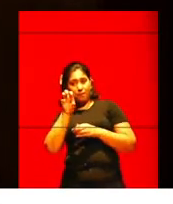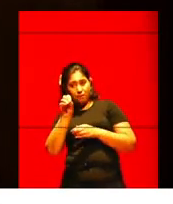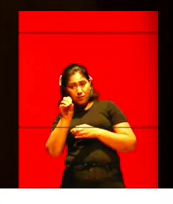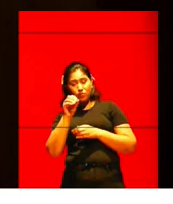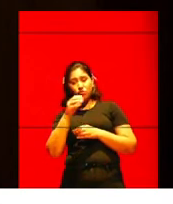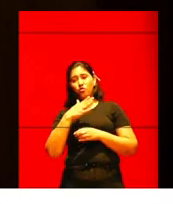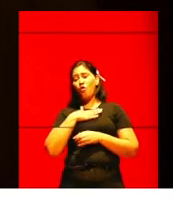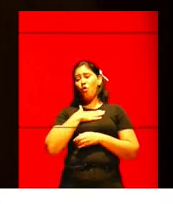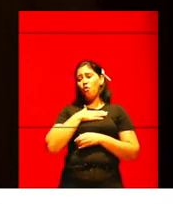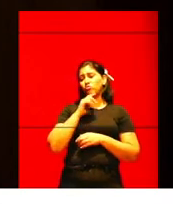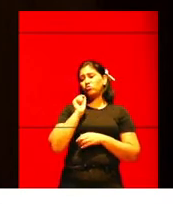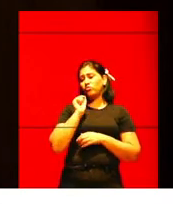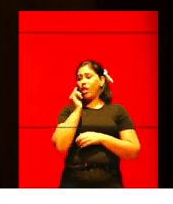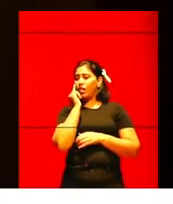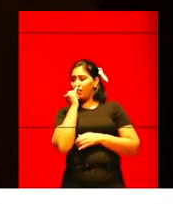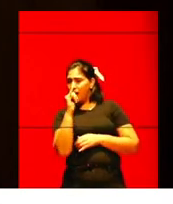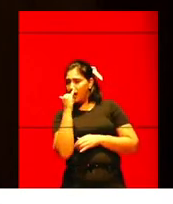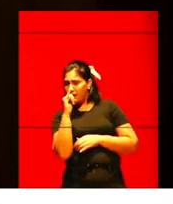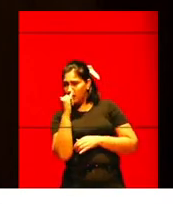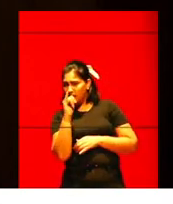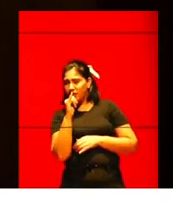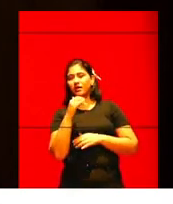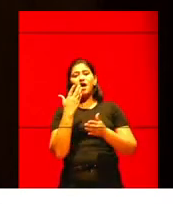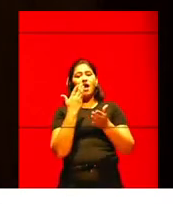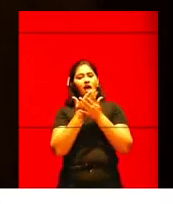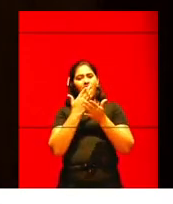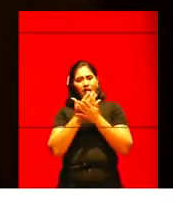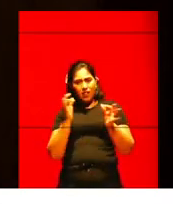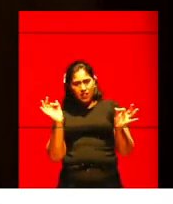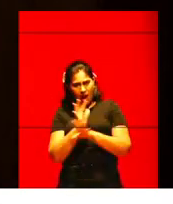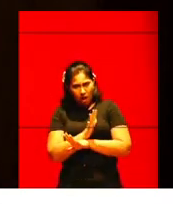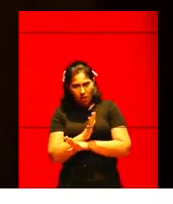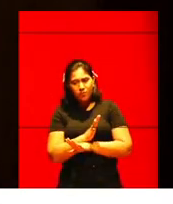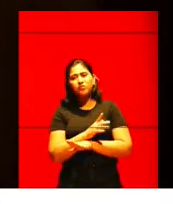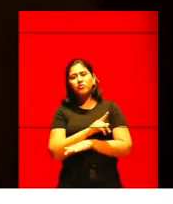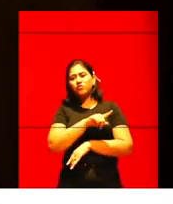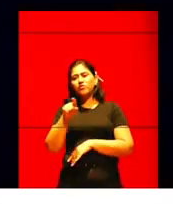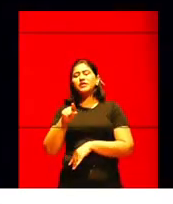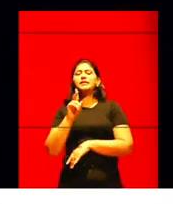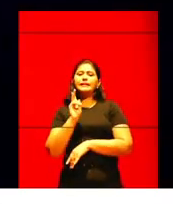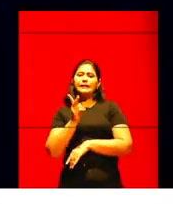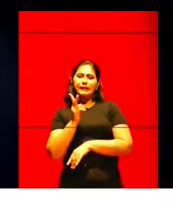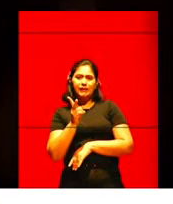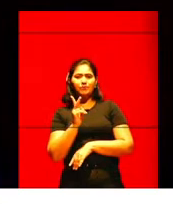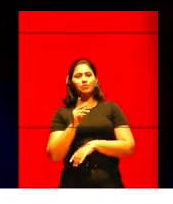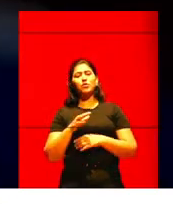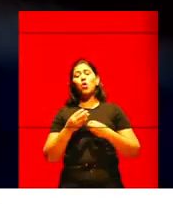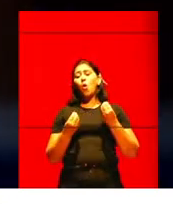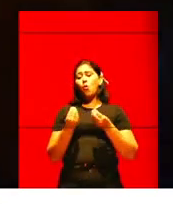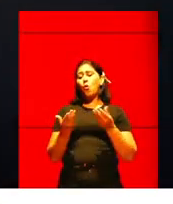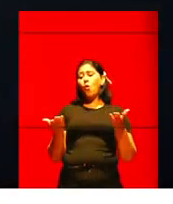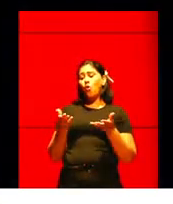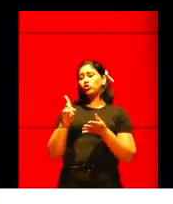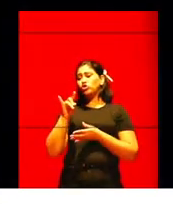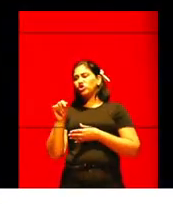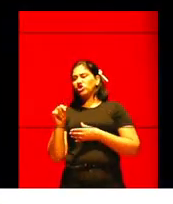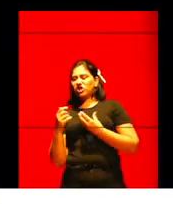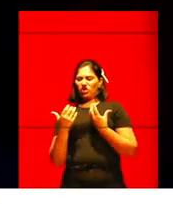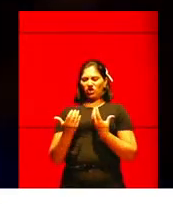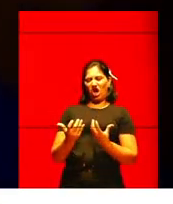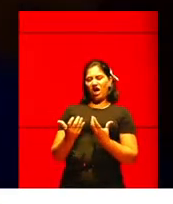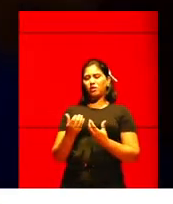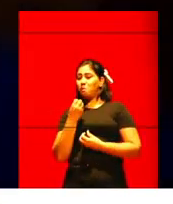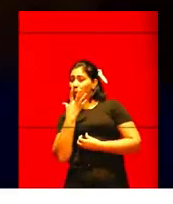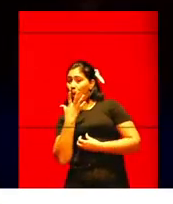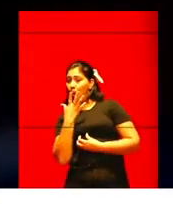sempre narramos. Quando sair desse aulão, vocês mil vão falar como foi o dia de hoje. Se foi chato, se foi bom, se não